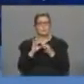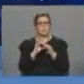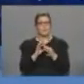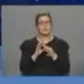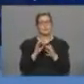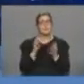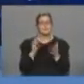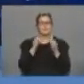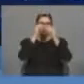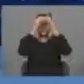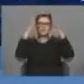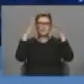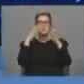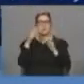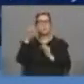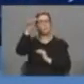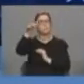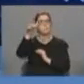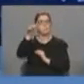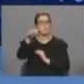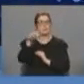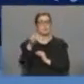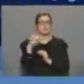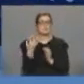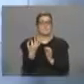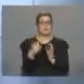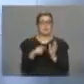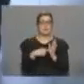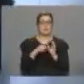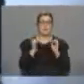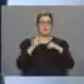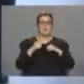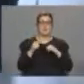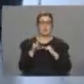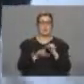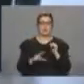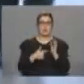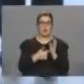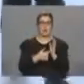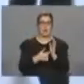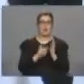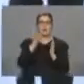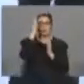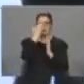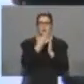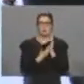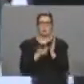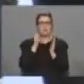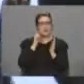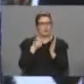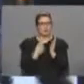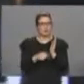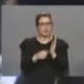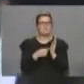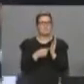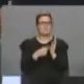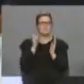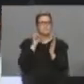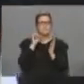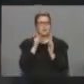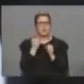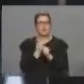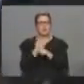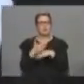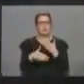do conceito de ultra preferia estatuído no tratado de lisboa com um valor constitucional que os açores devem desenvolver sua ação